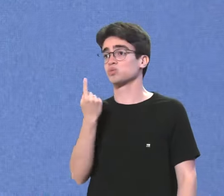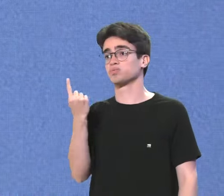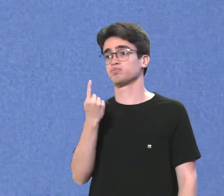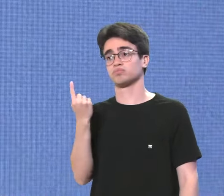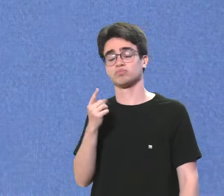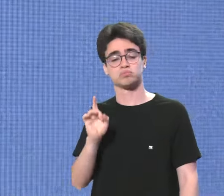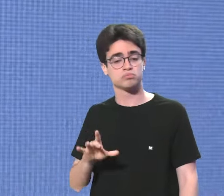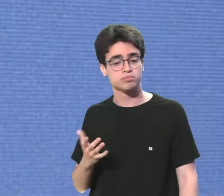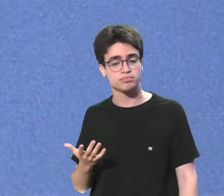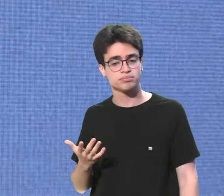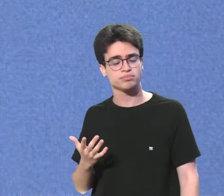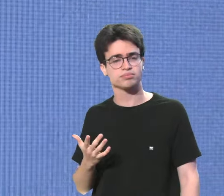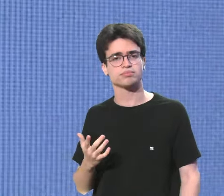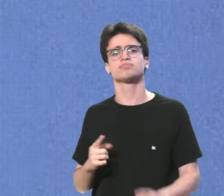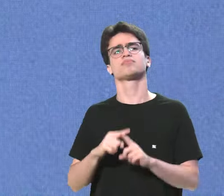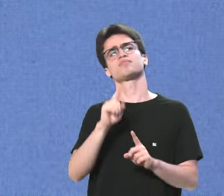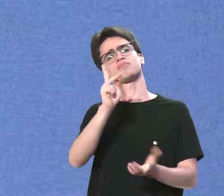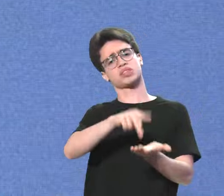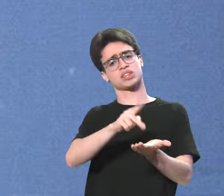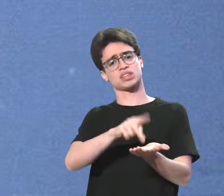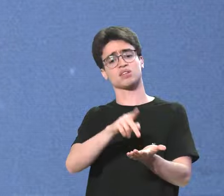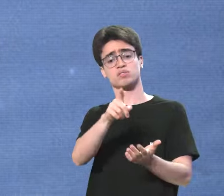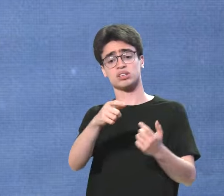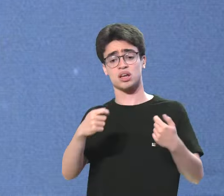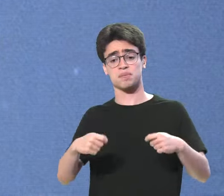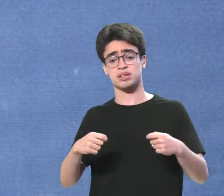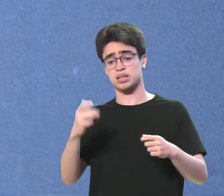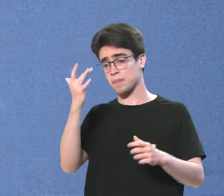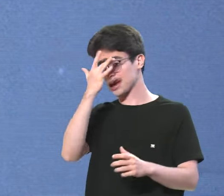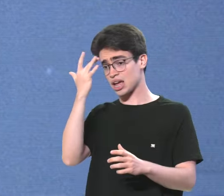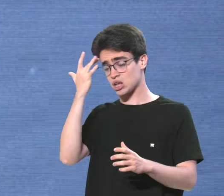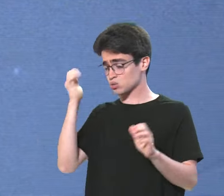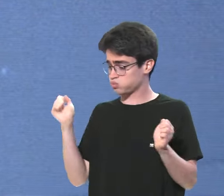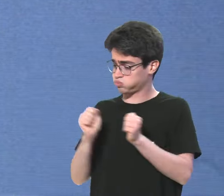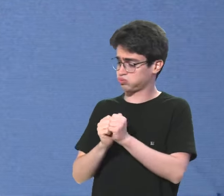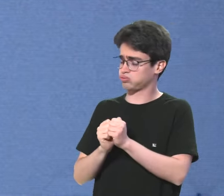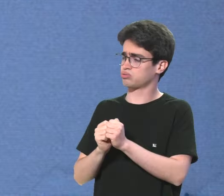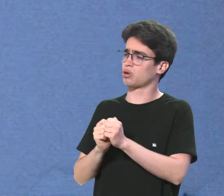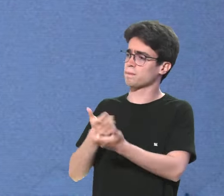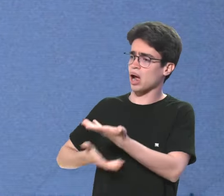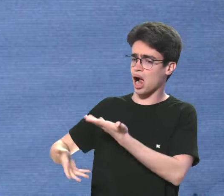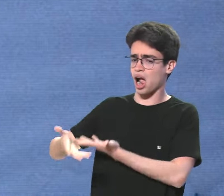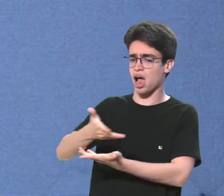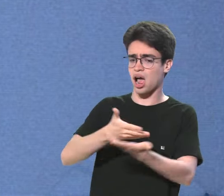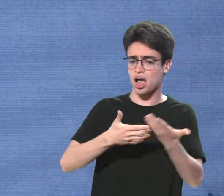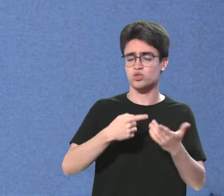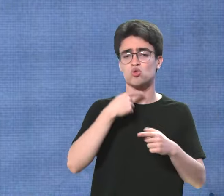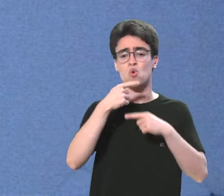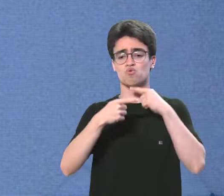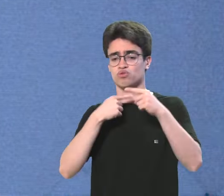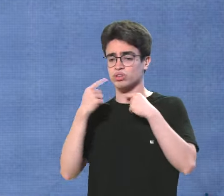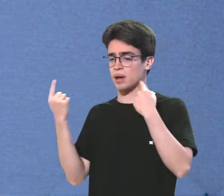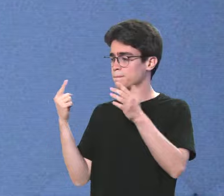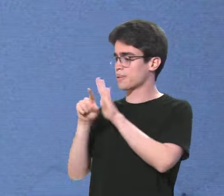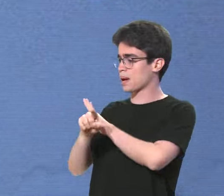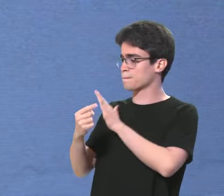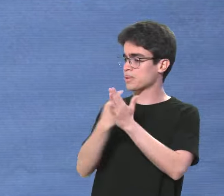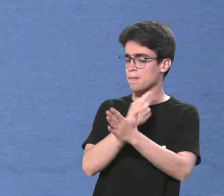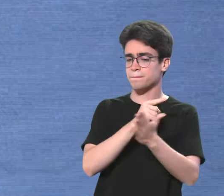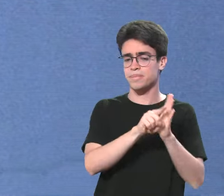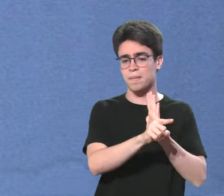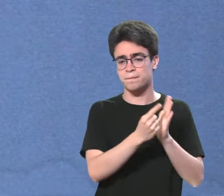sozinho você precisa sim de pessoas com quem compartilhar com quem perguntar dúvidas com